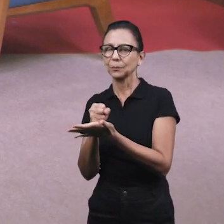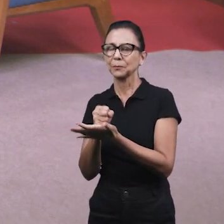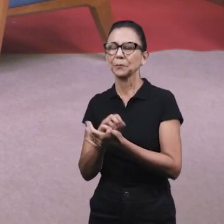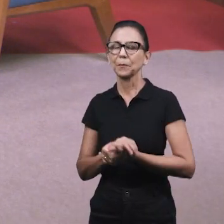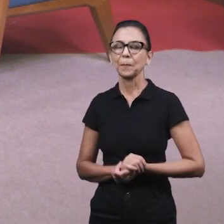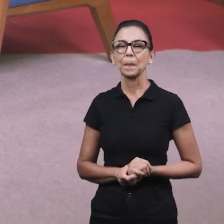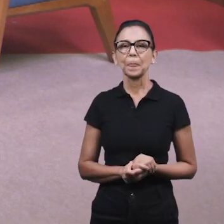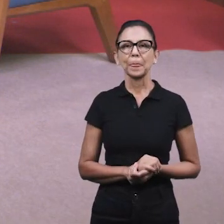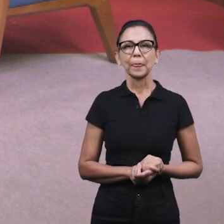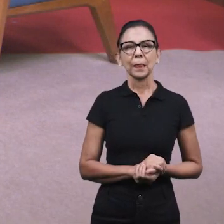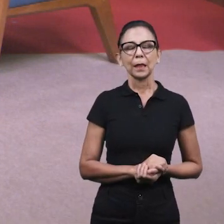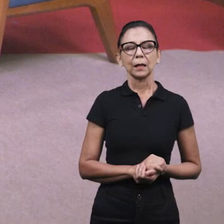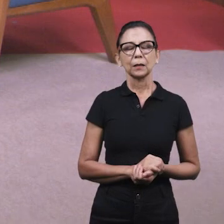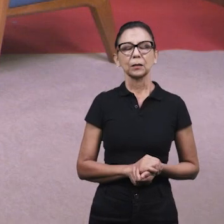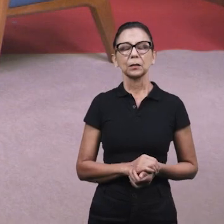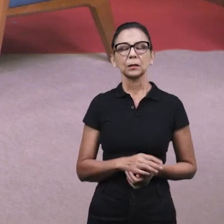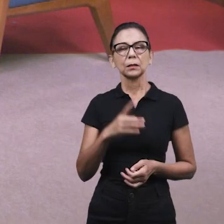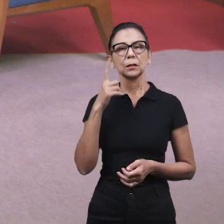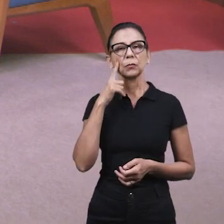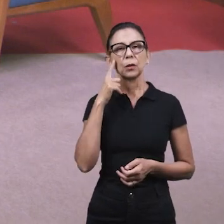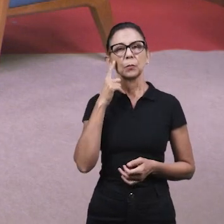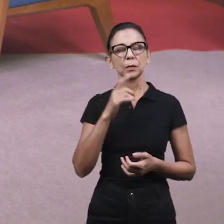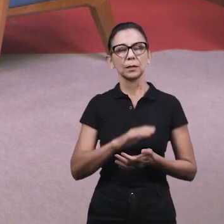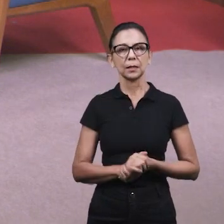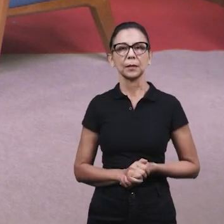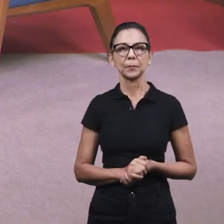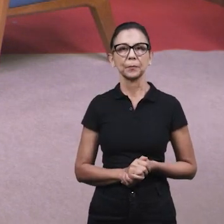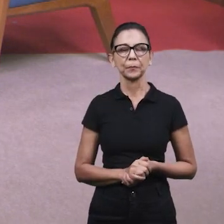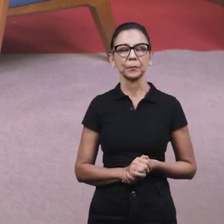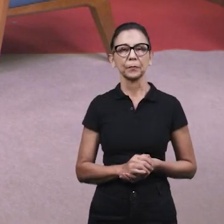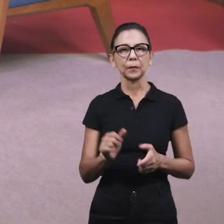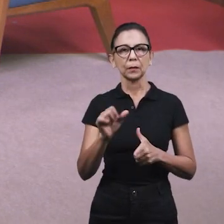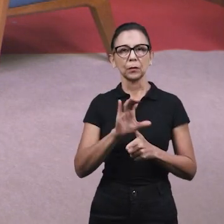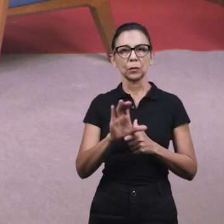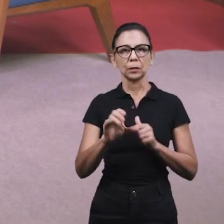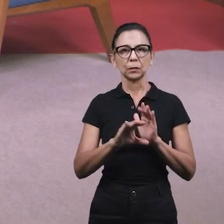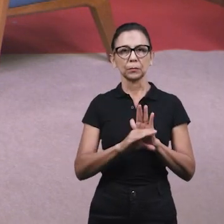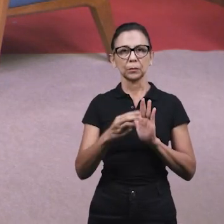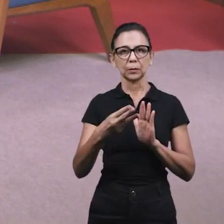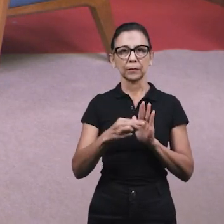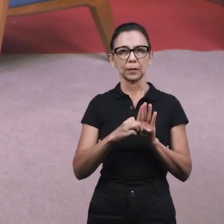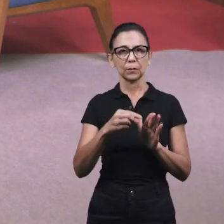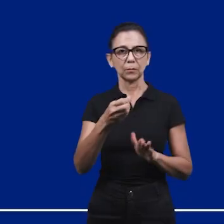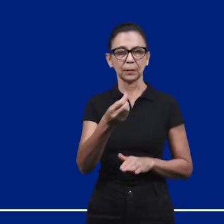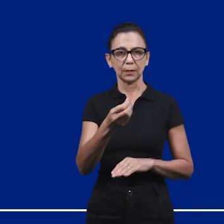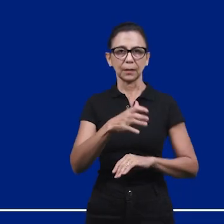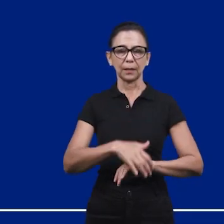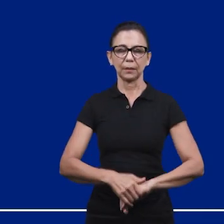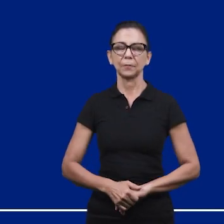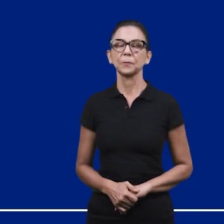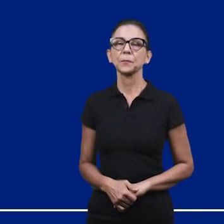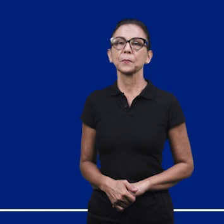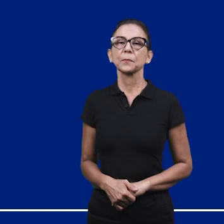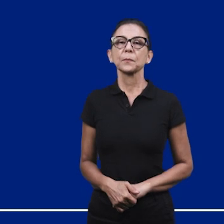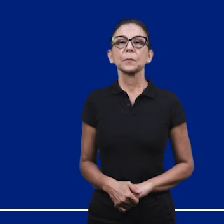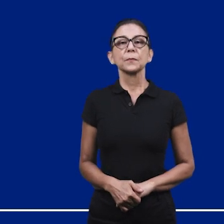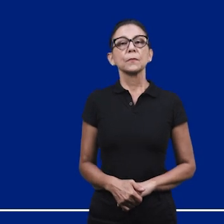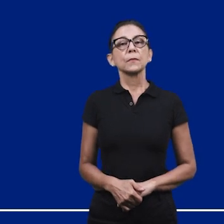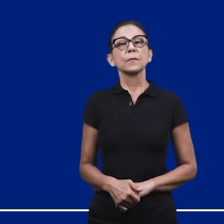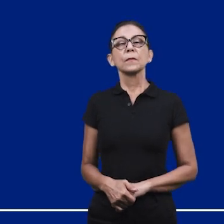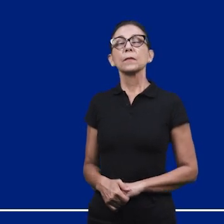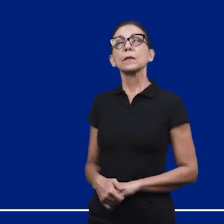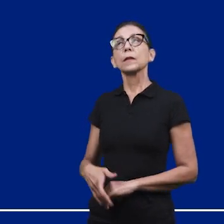Sérgio, que fica em 2 Coríntios 3,6, né? Segunda carta aos Coríntios 3,6, que diz o seguinte: o qual nos fez